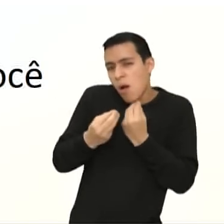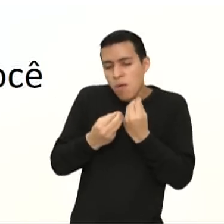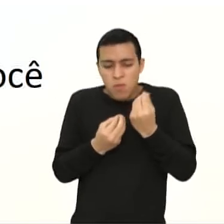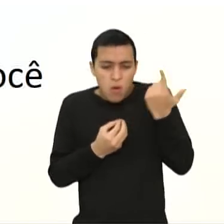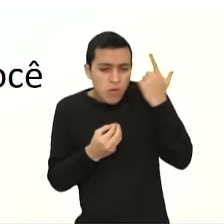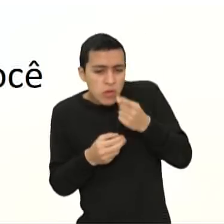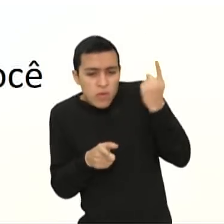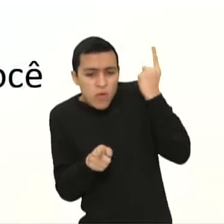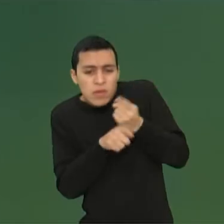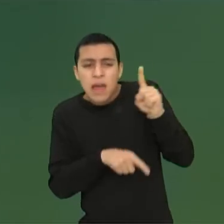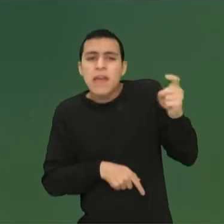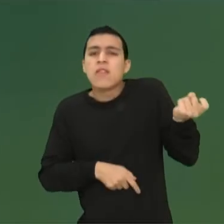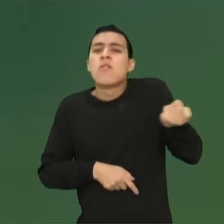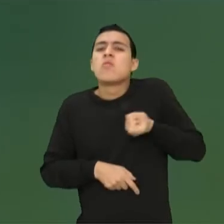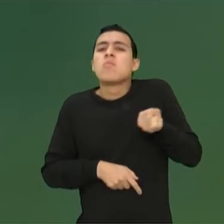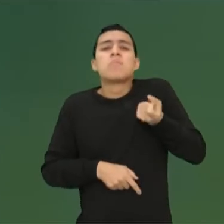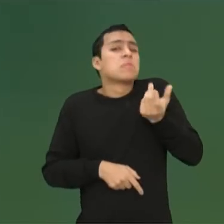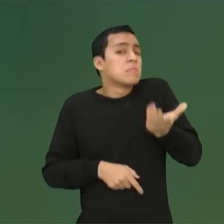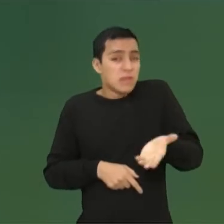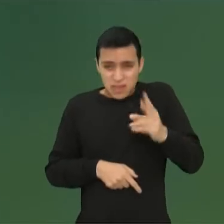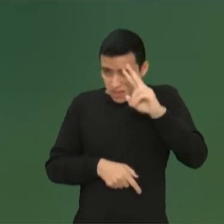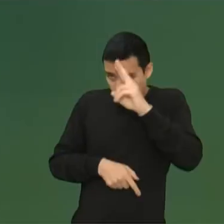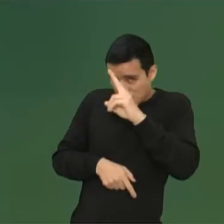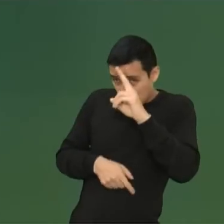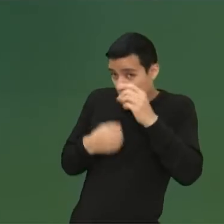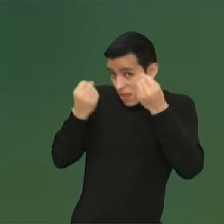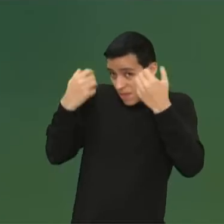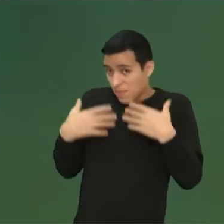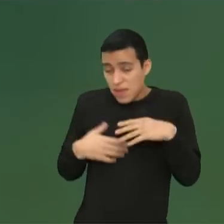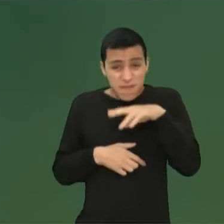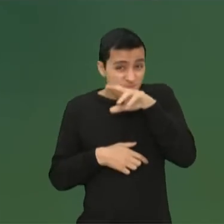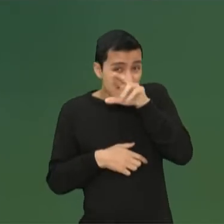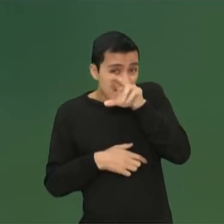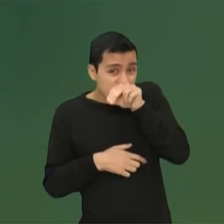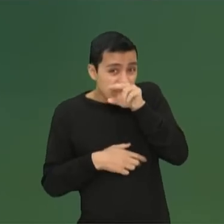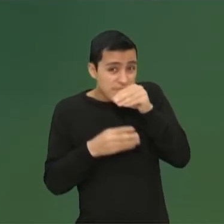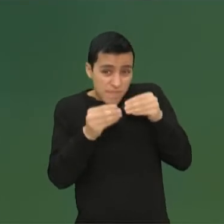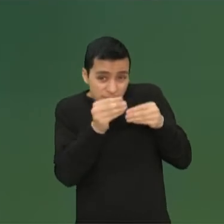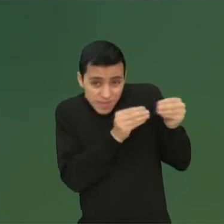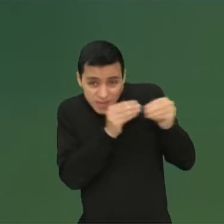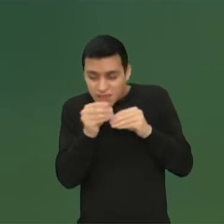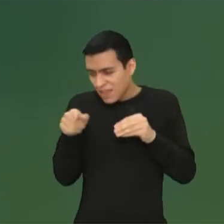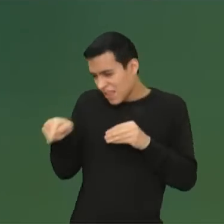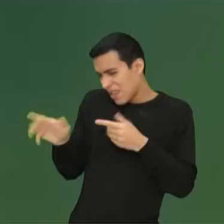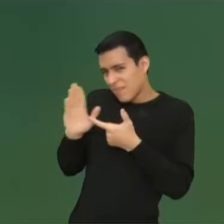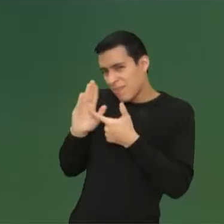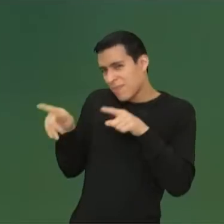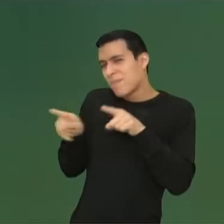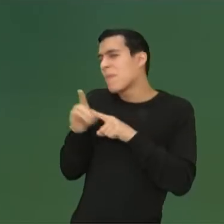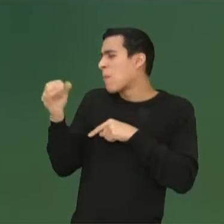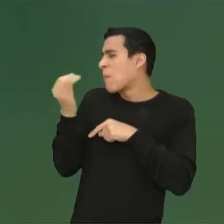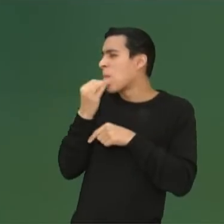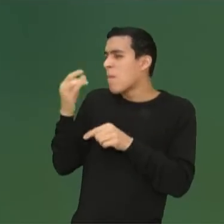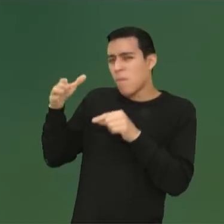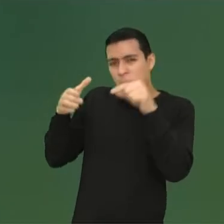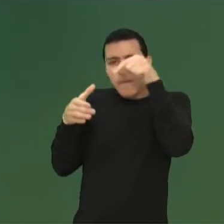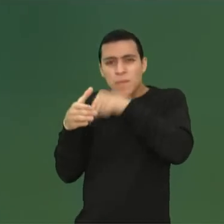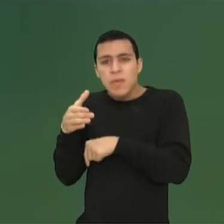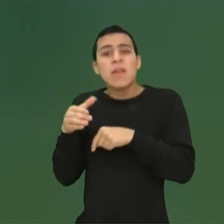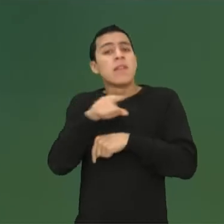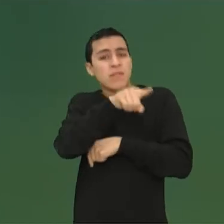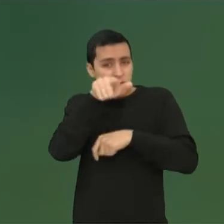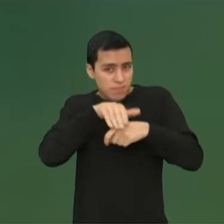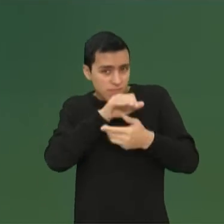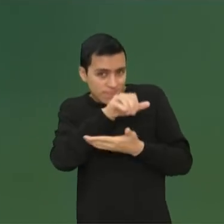esse valor? Lembra que eu mostrei isso com o patinho de borracha na aula de hoje e eu fiz aqui na bancada com vocês? Faça esse exercício.